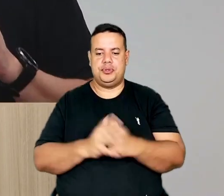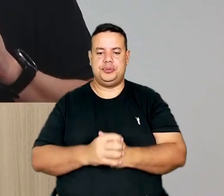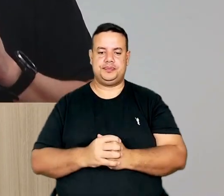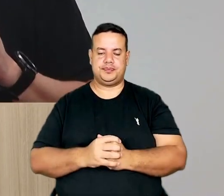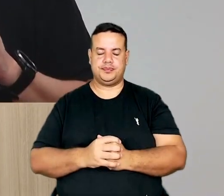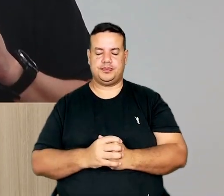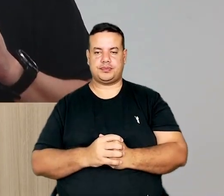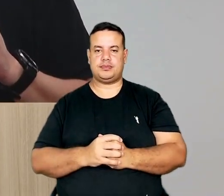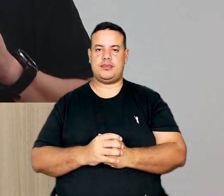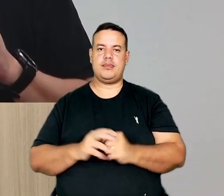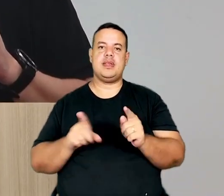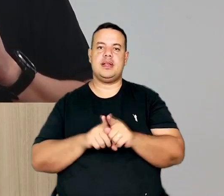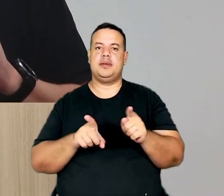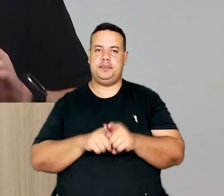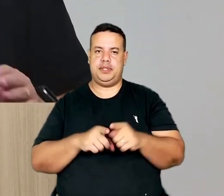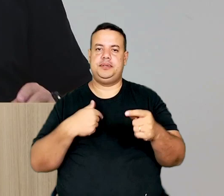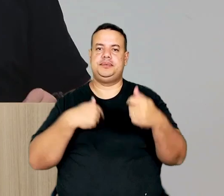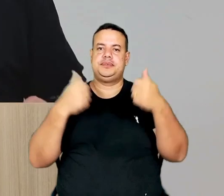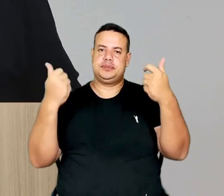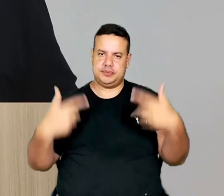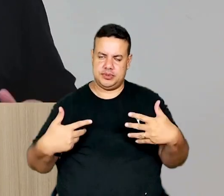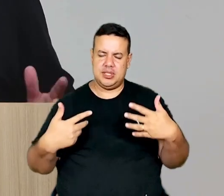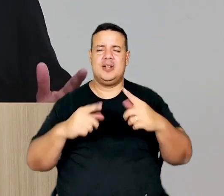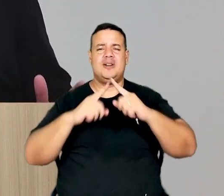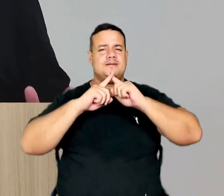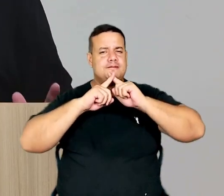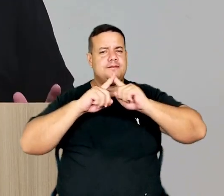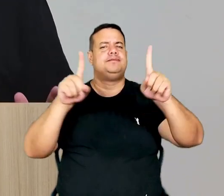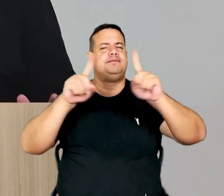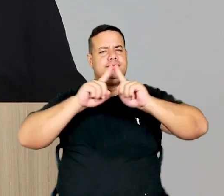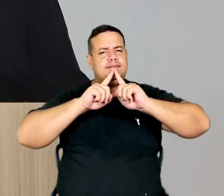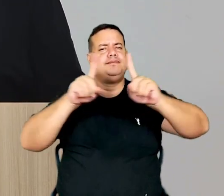eu recebi muita reclamação, inclusive